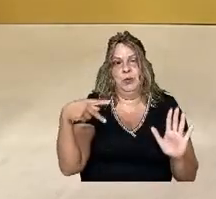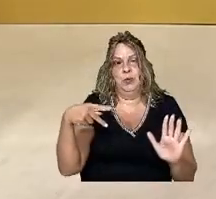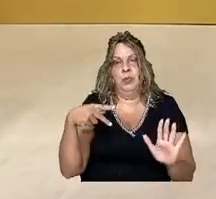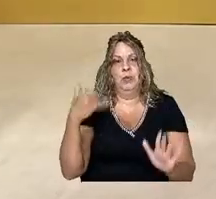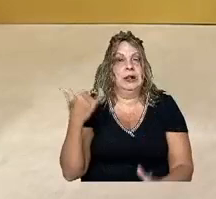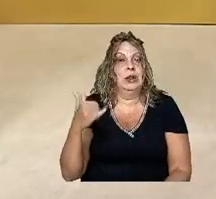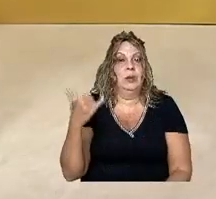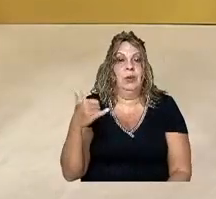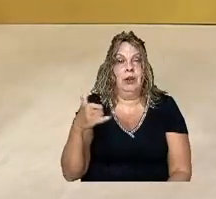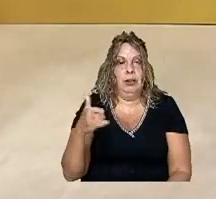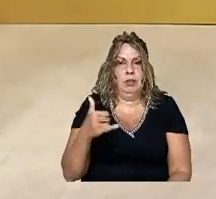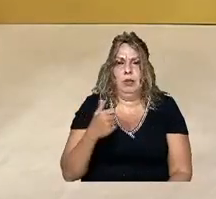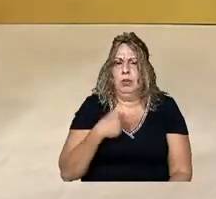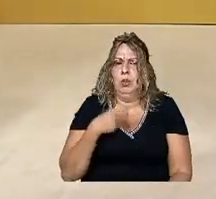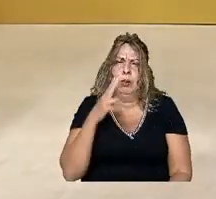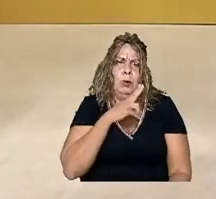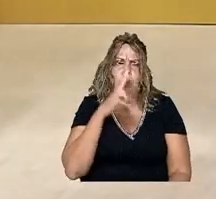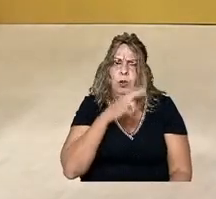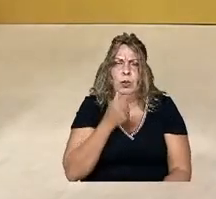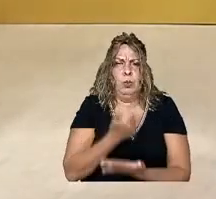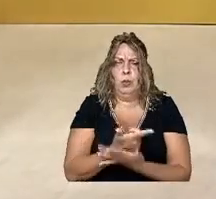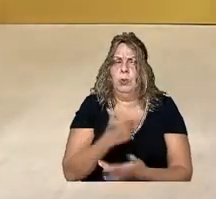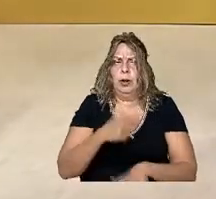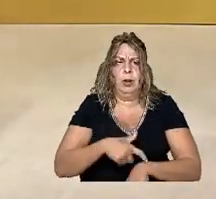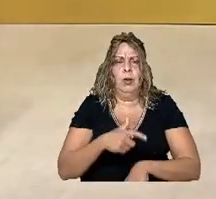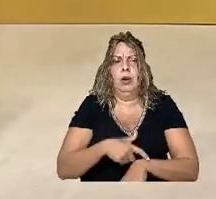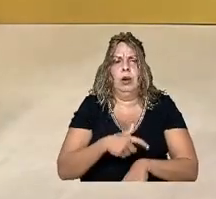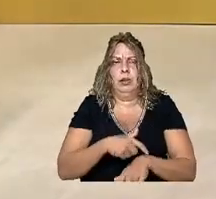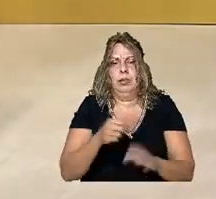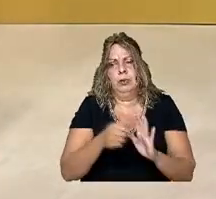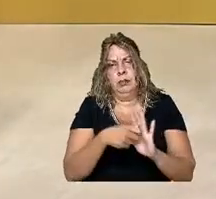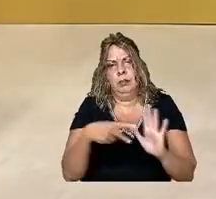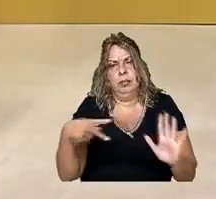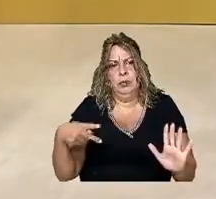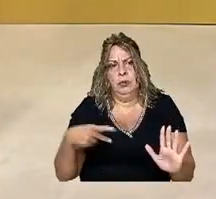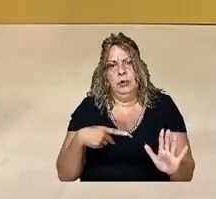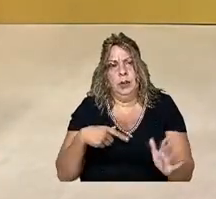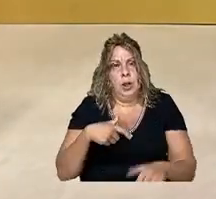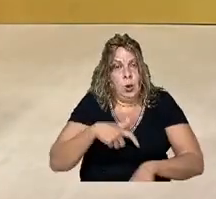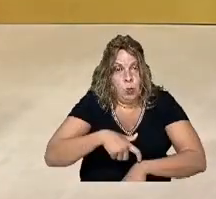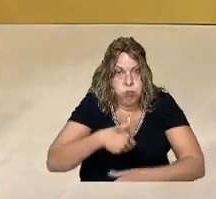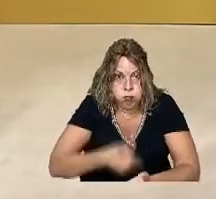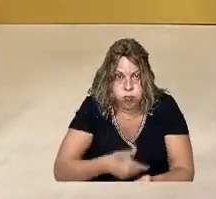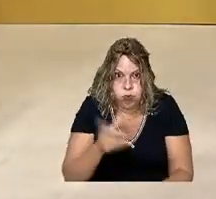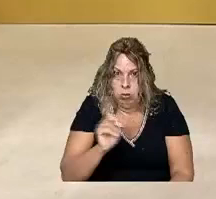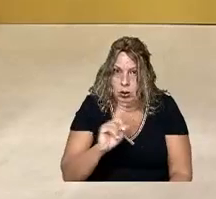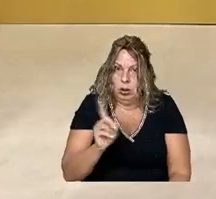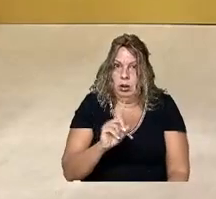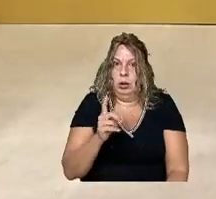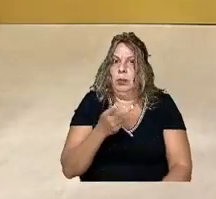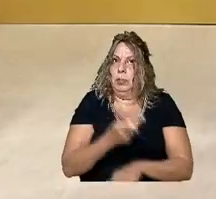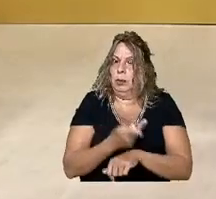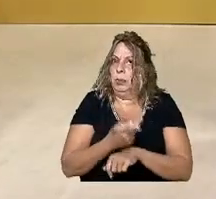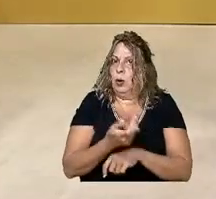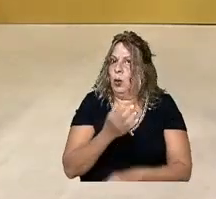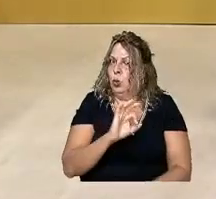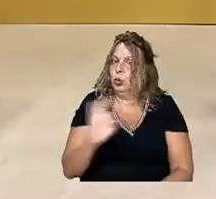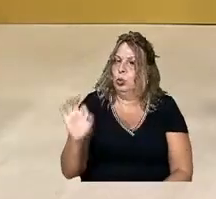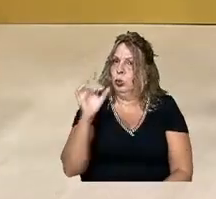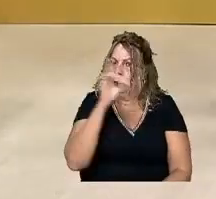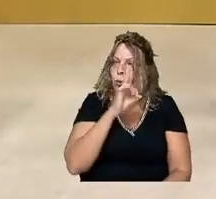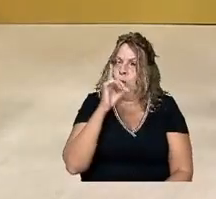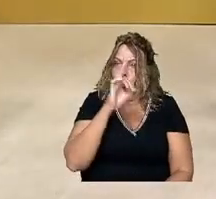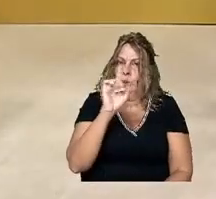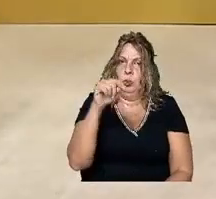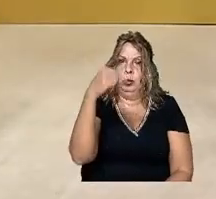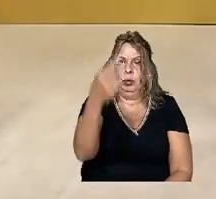celular, né? Já garanta agora mesmo o seu título pelo aplicativo. Não deixa pra última hora, não, né? Você já viu que a premiação tá ótima no domingo que vem.